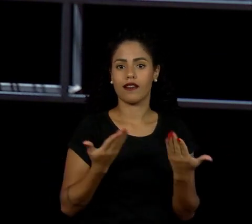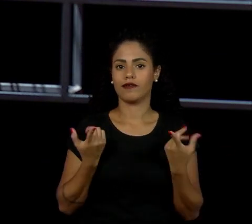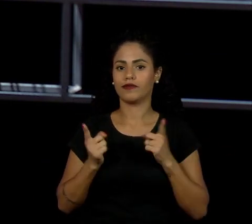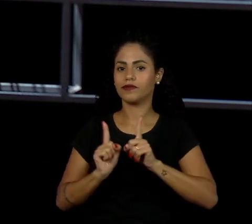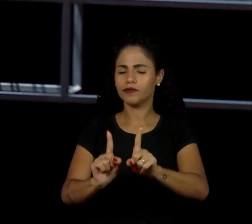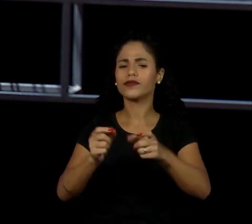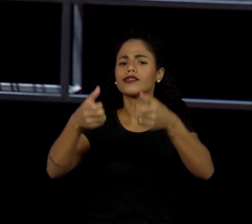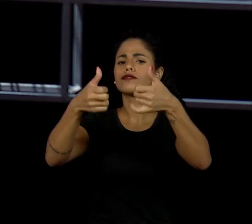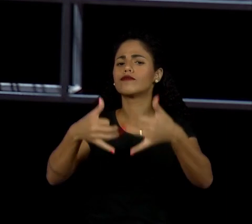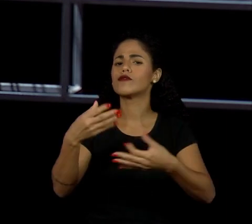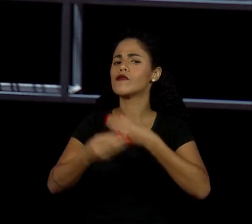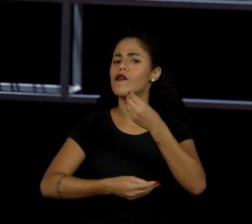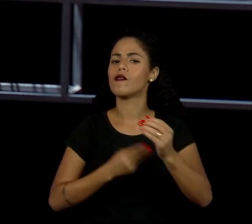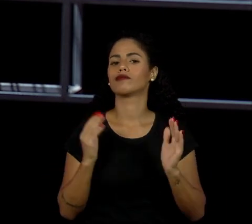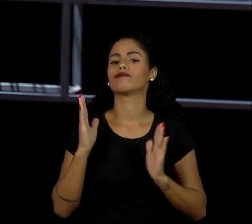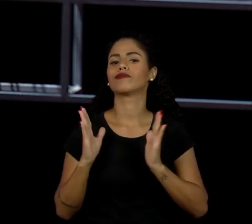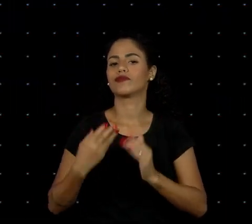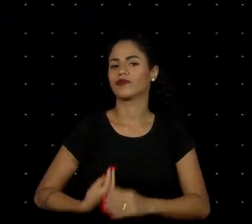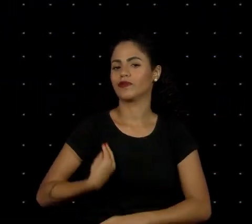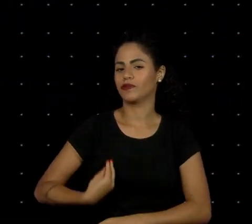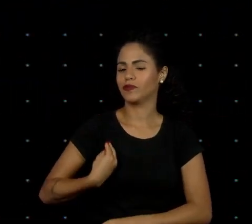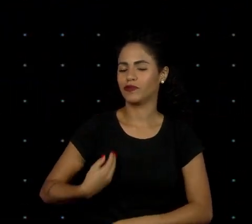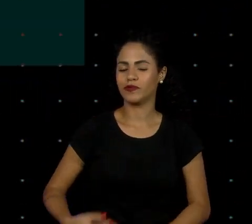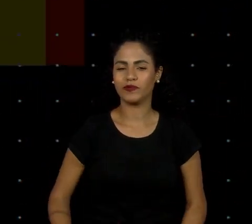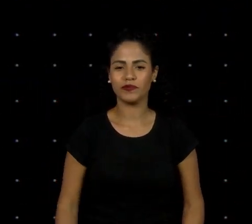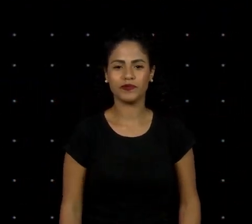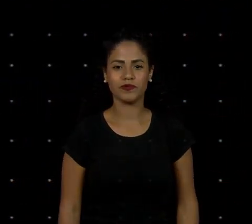nos falou desse seu momento de vida.